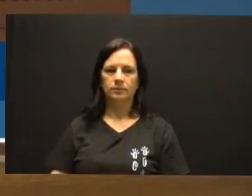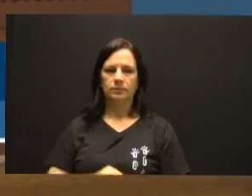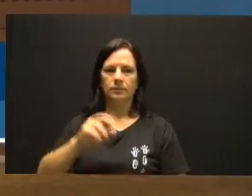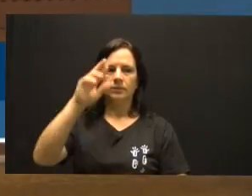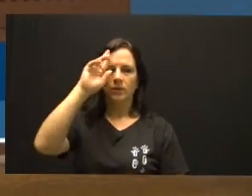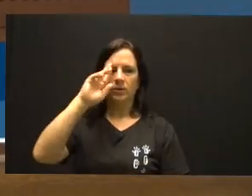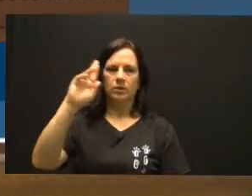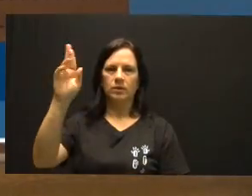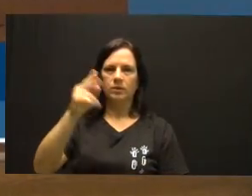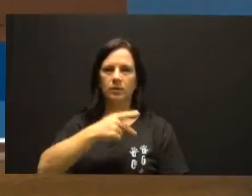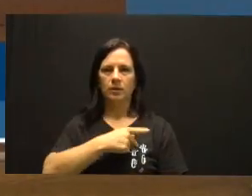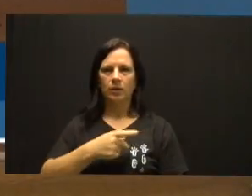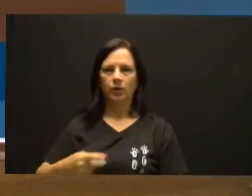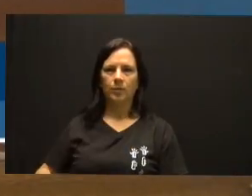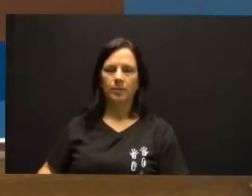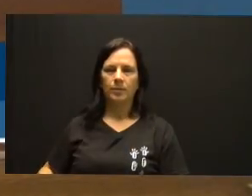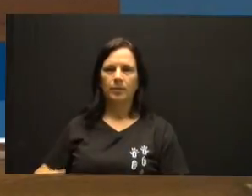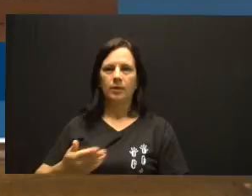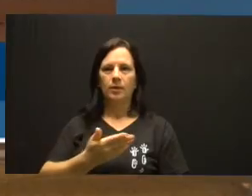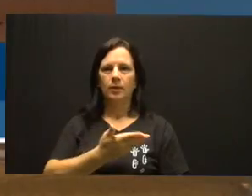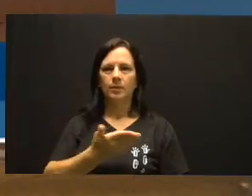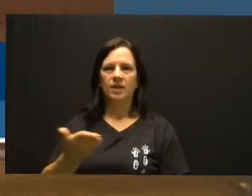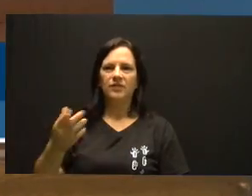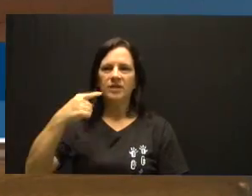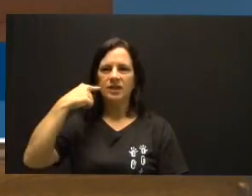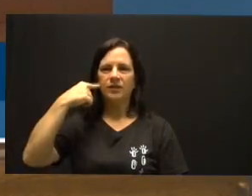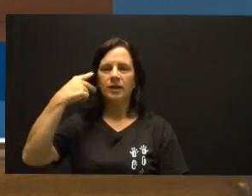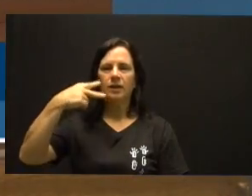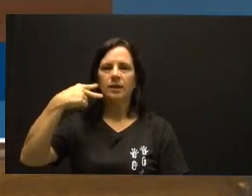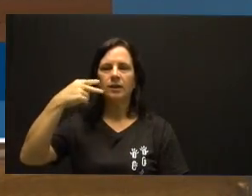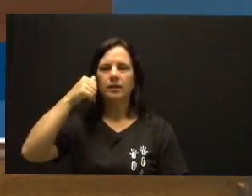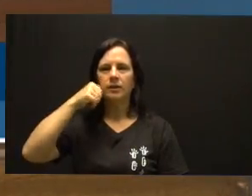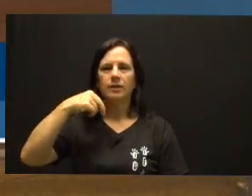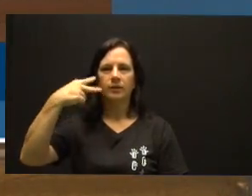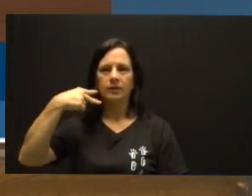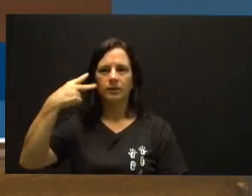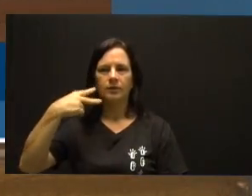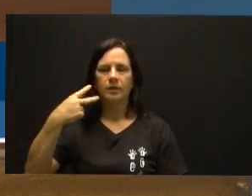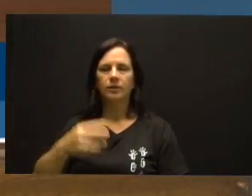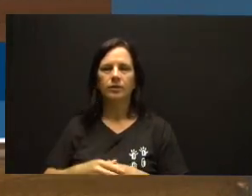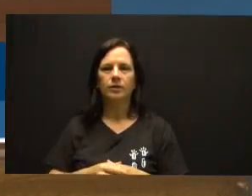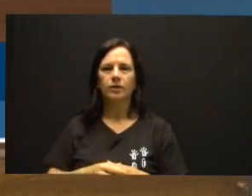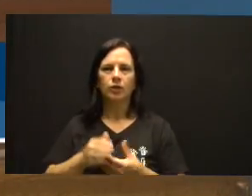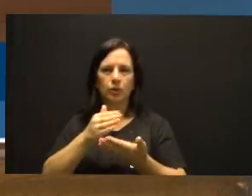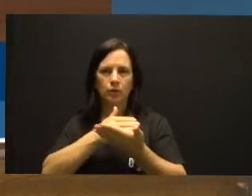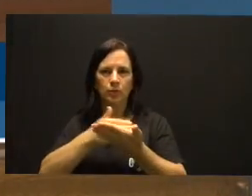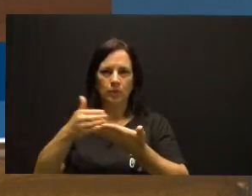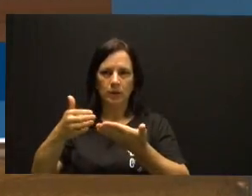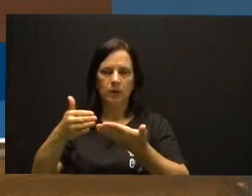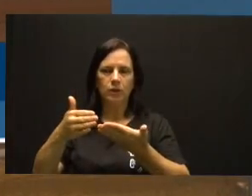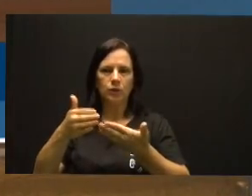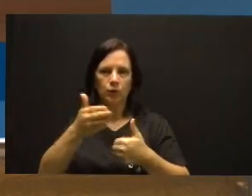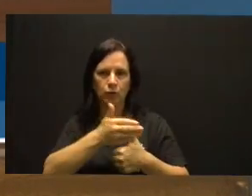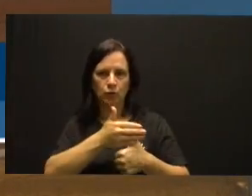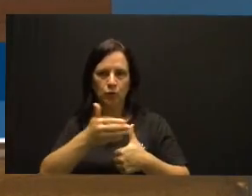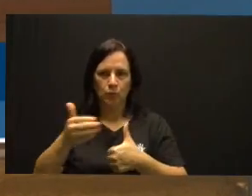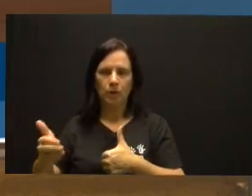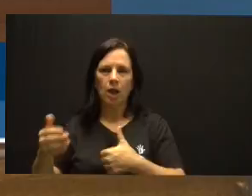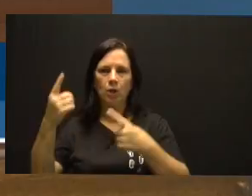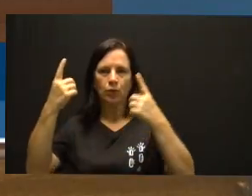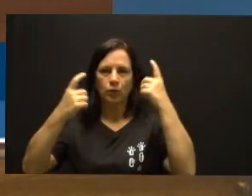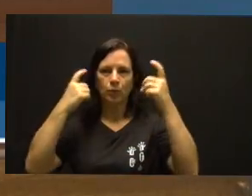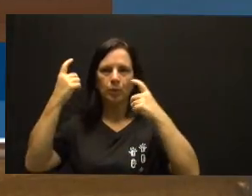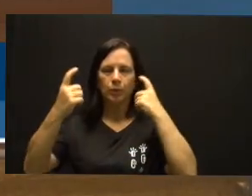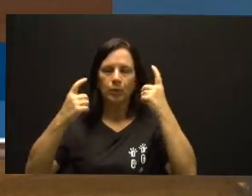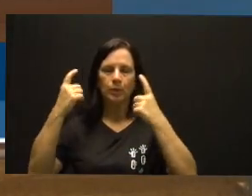Senhor presidente, nobres pares, senhora vereadora, desde o início deste mandato, venho me preocupando,